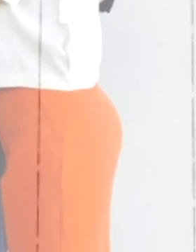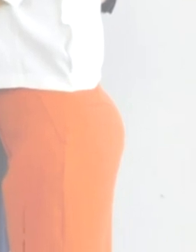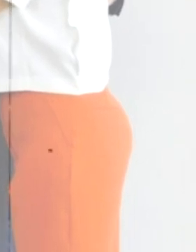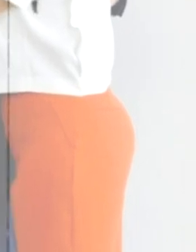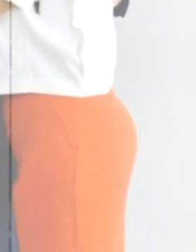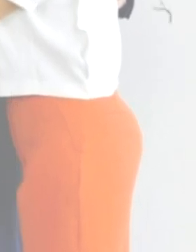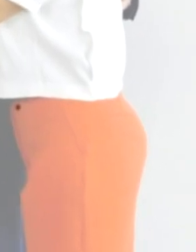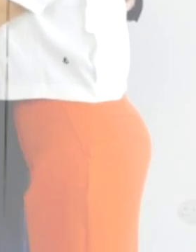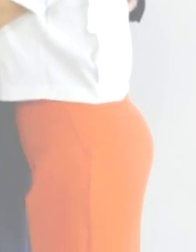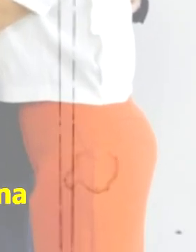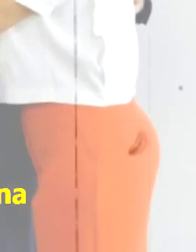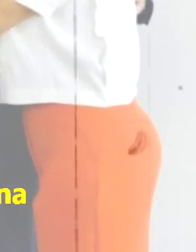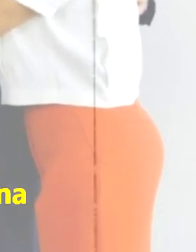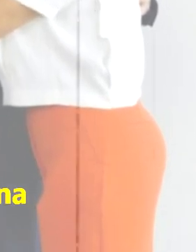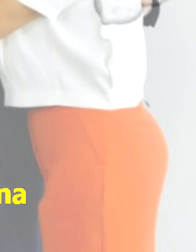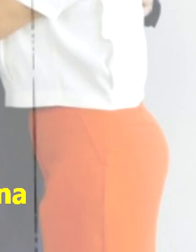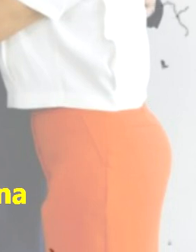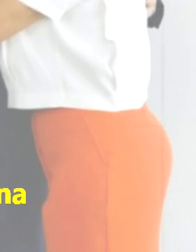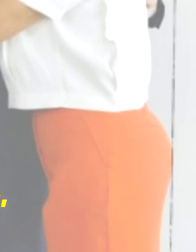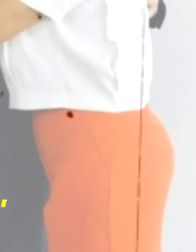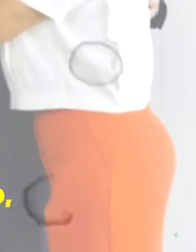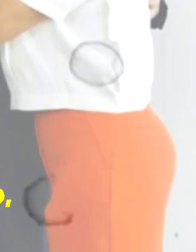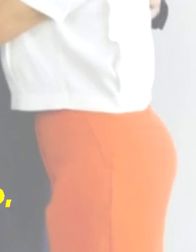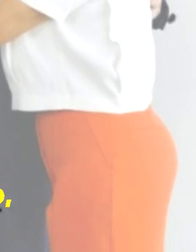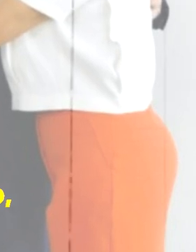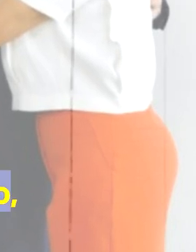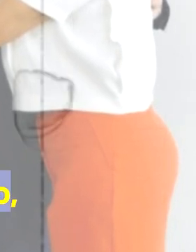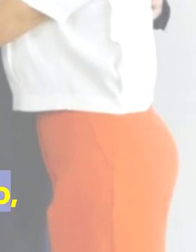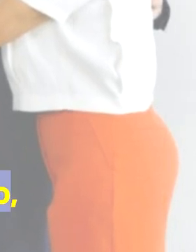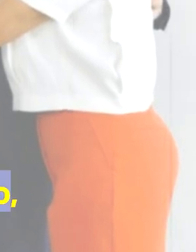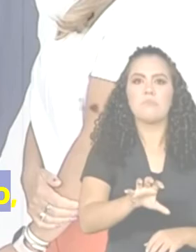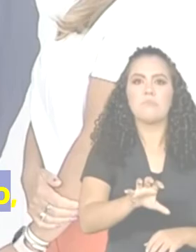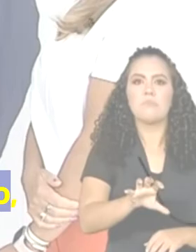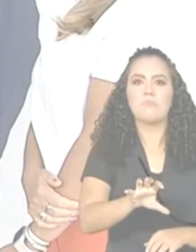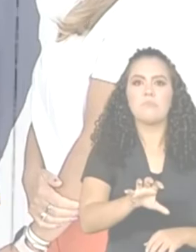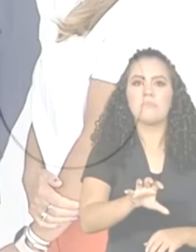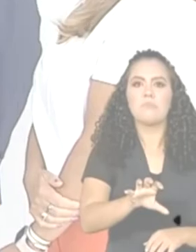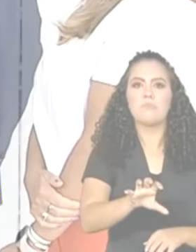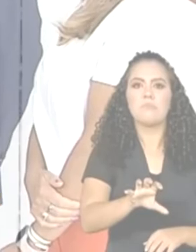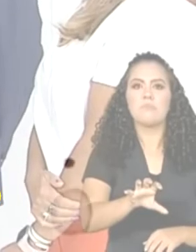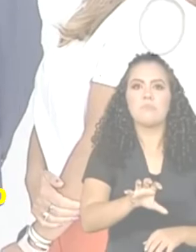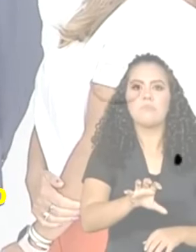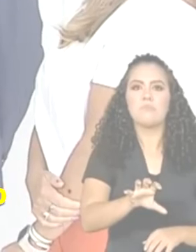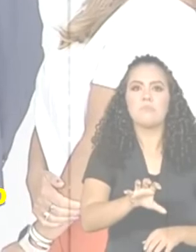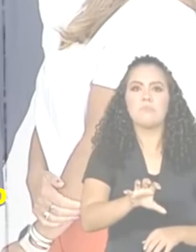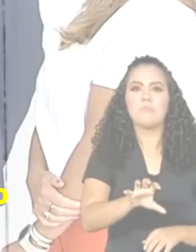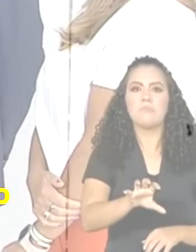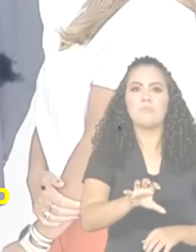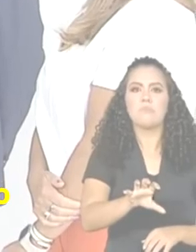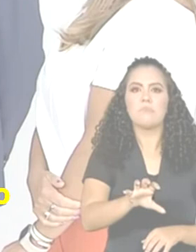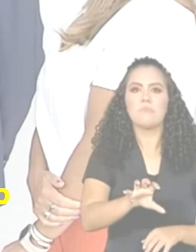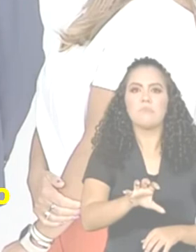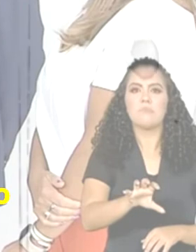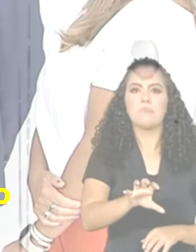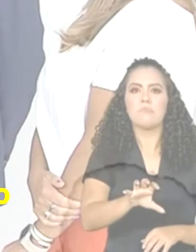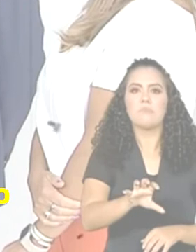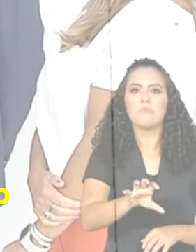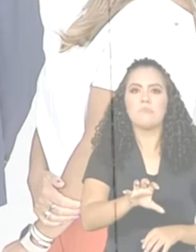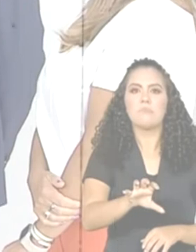o julgamento do impeachment da ex-presidente Dilma Rousseff. Lewandowski foi presidente do